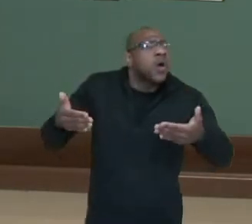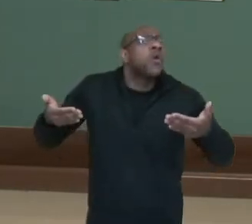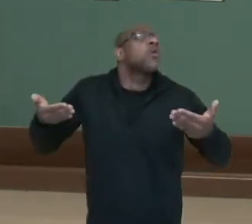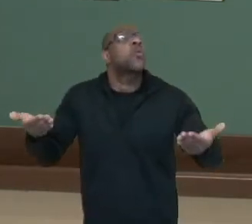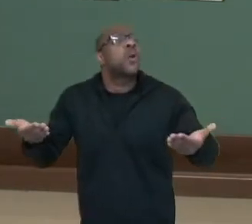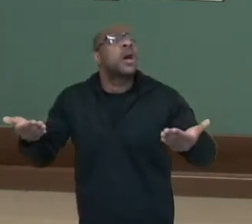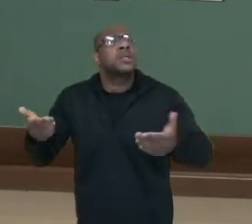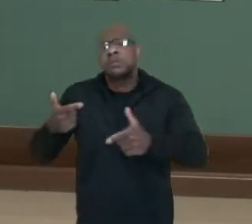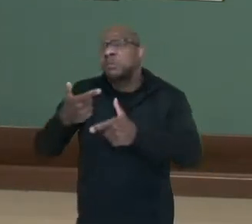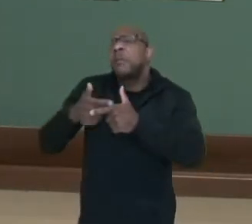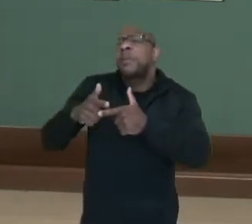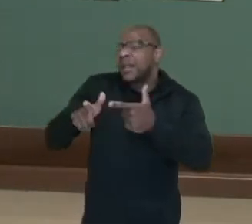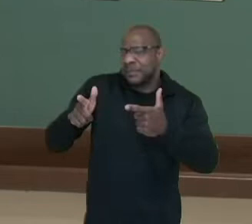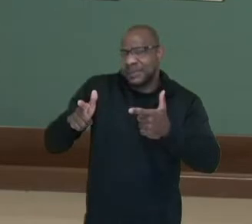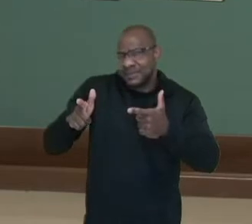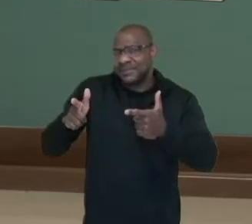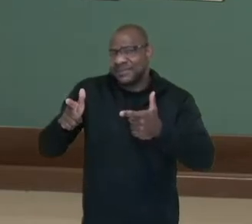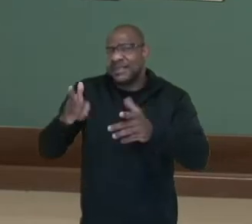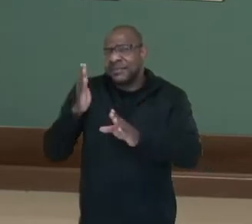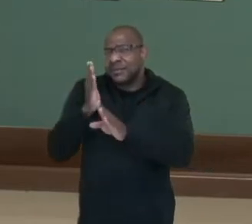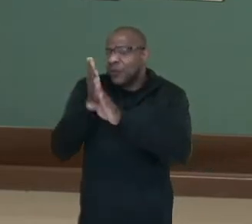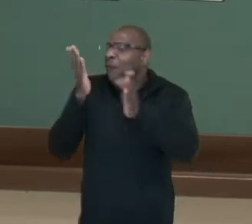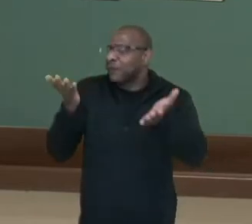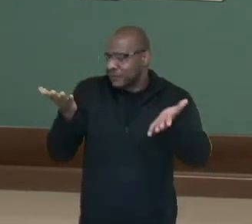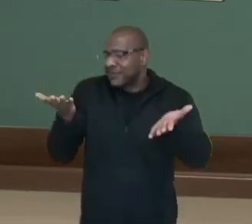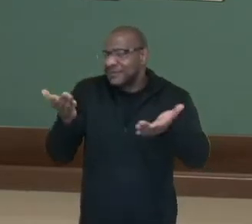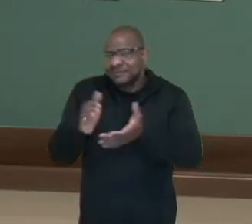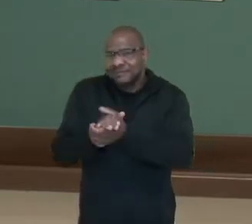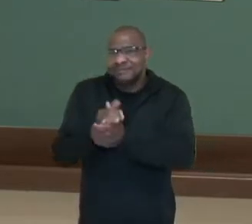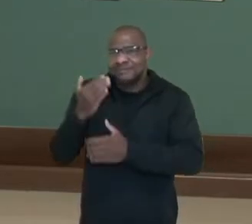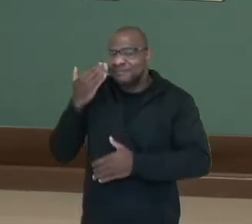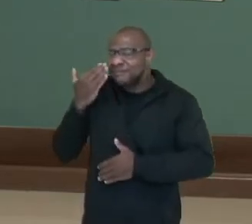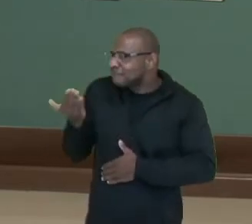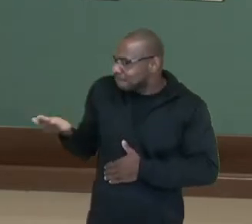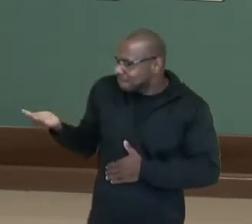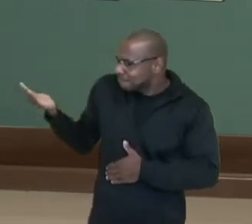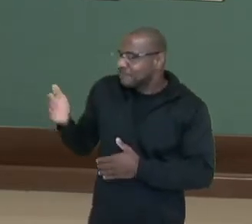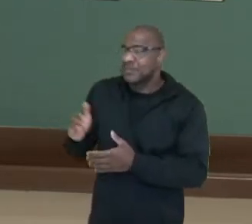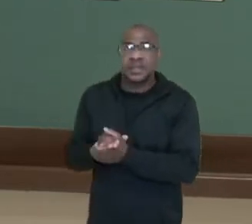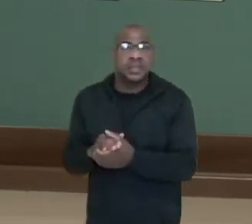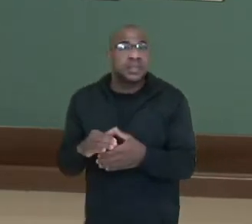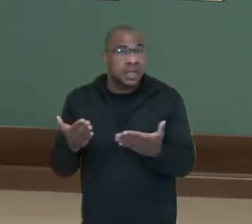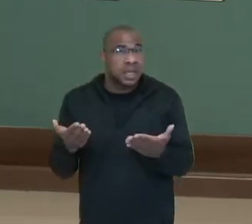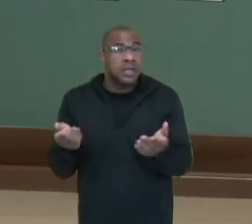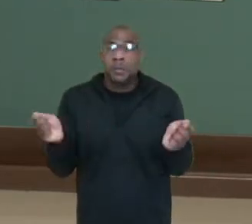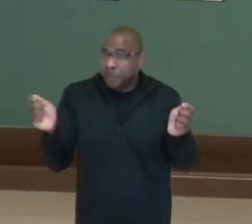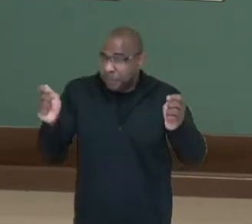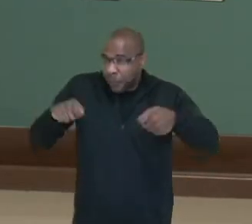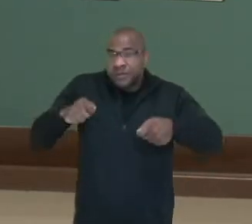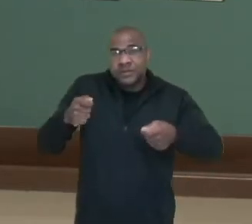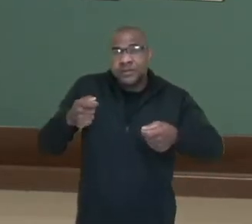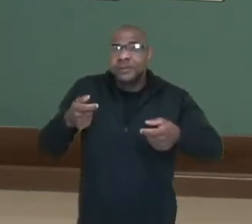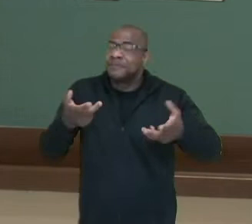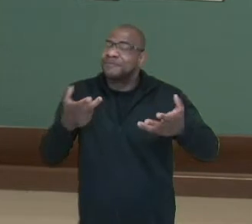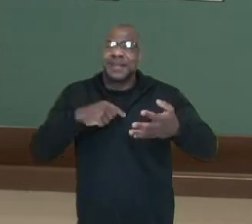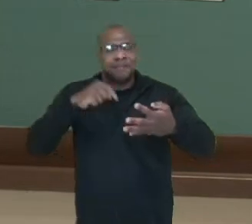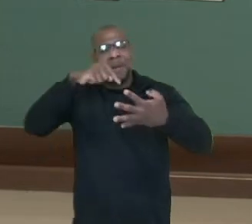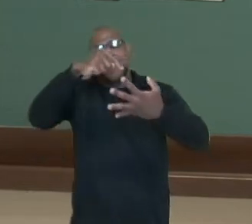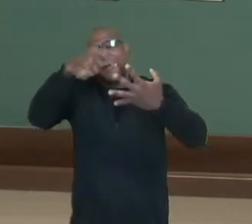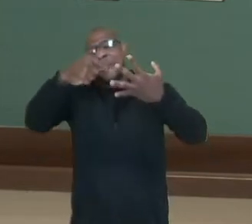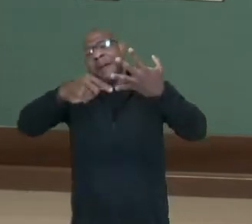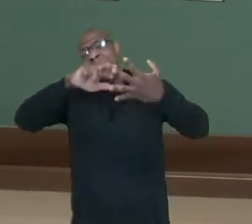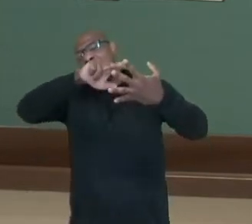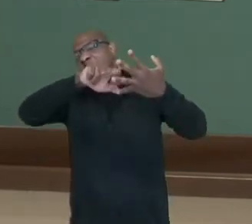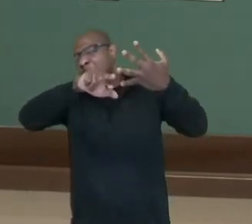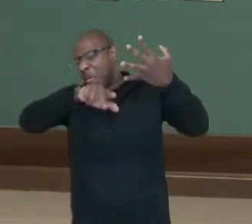as consequências dessas ações humanas? Bem, a gente pode destacar algumas, dentre tantas, né? A